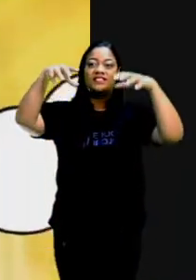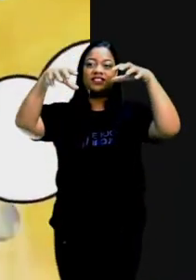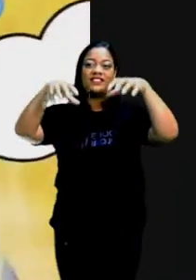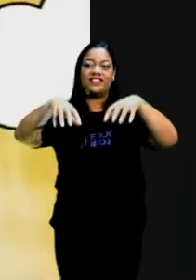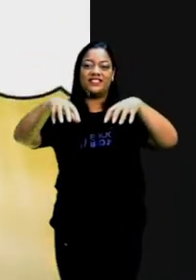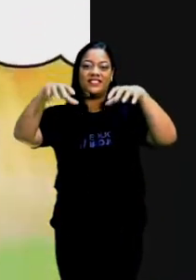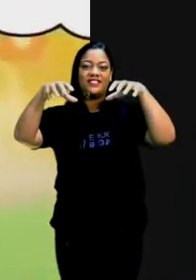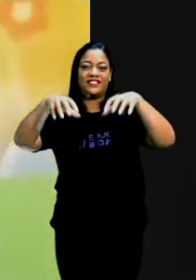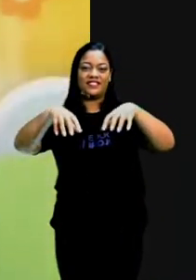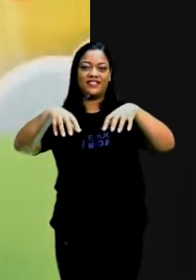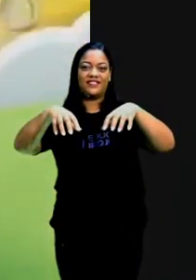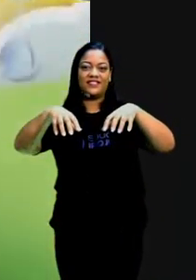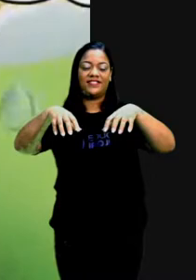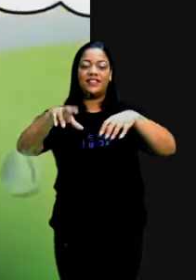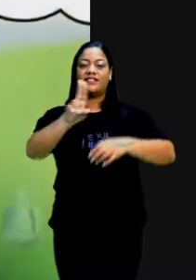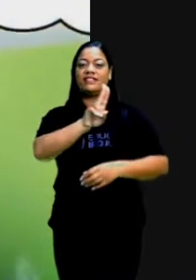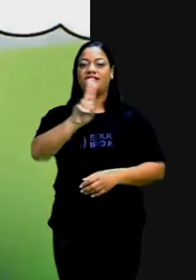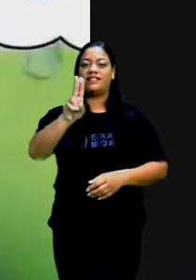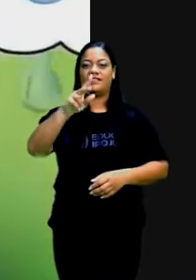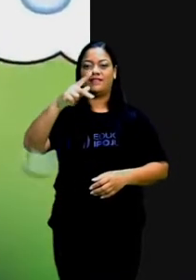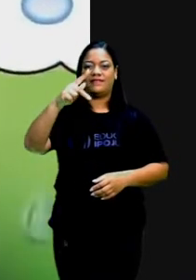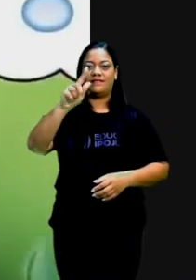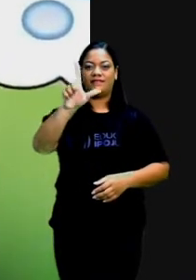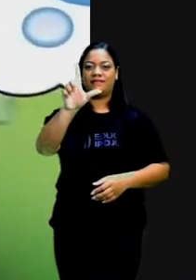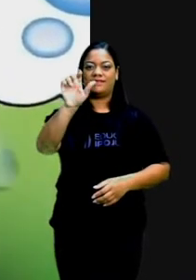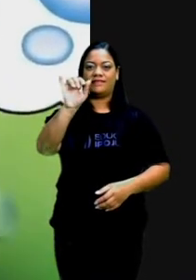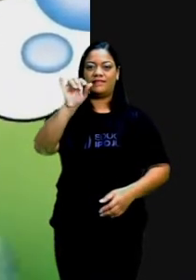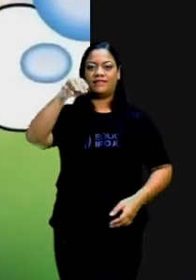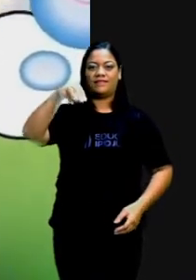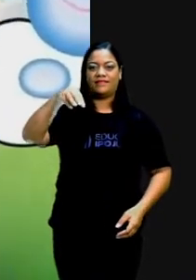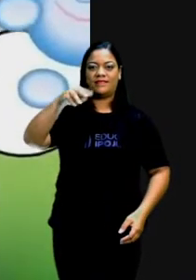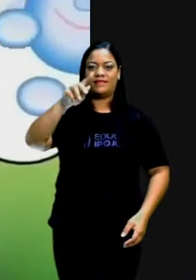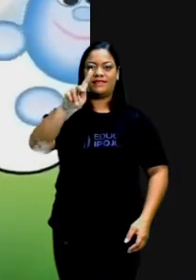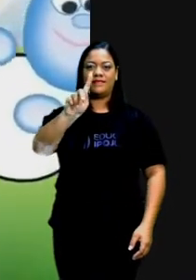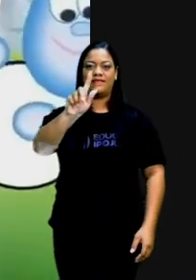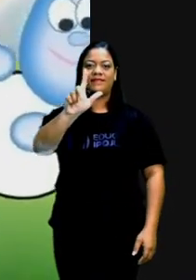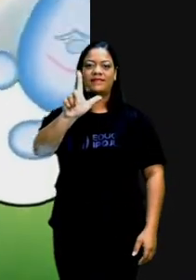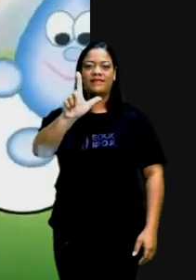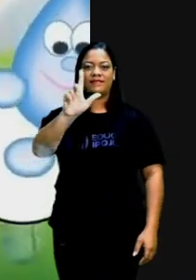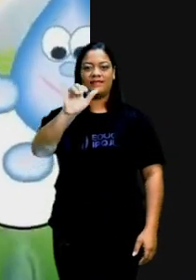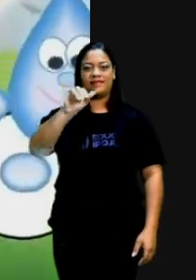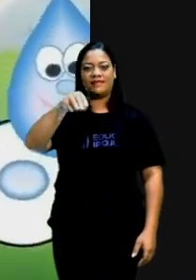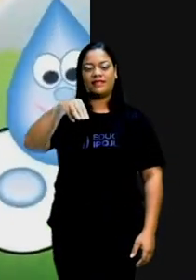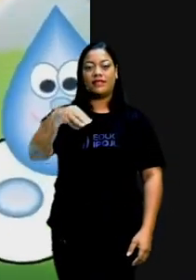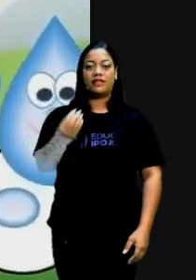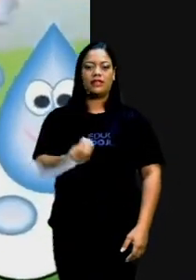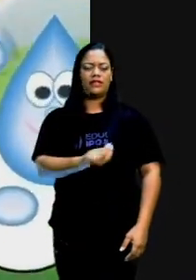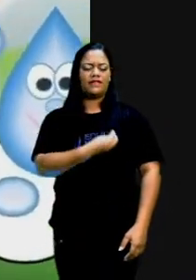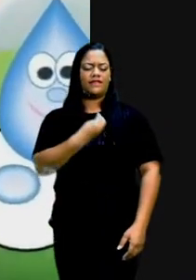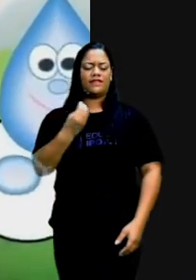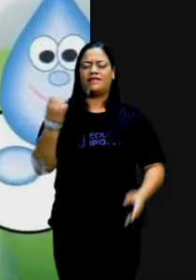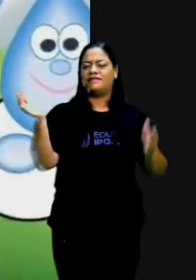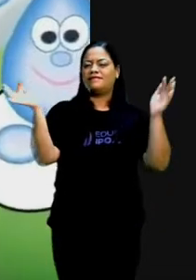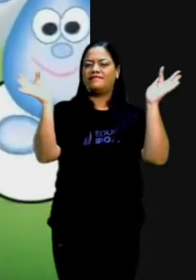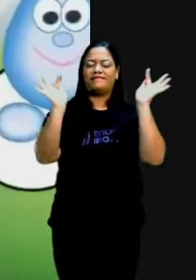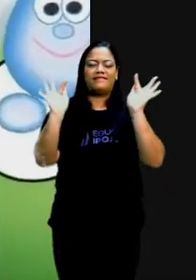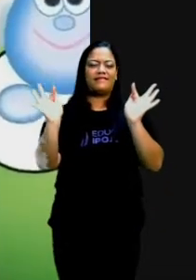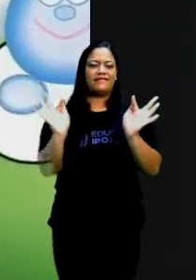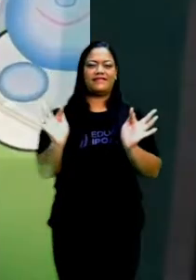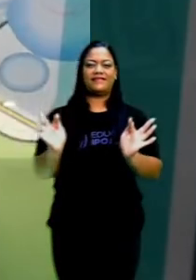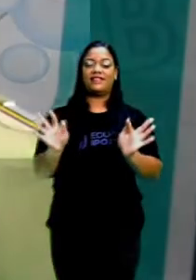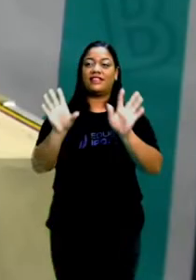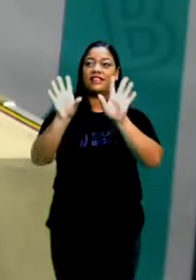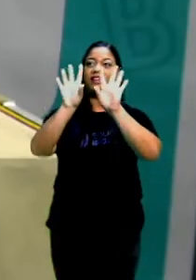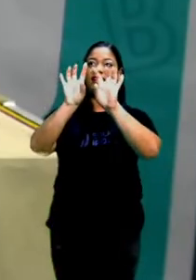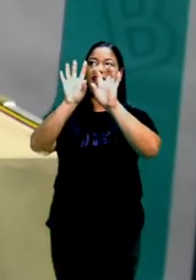de chuva chamada Plim Plim, que vivia alegre numa nuvem